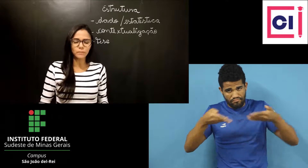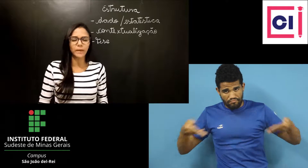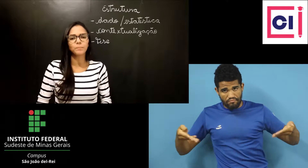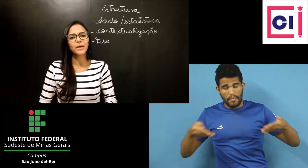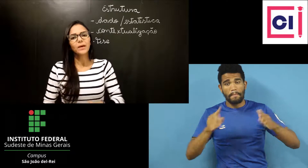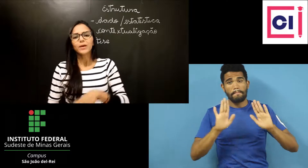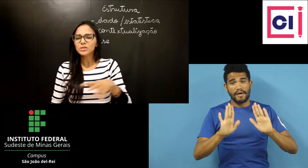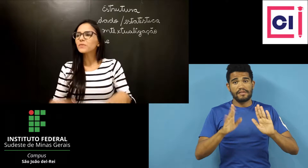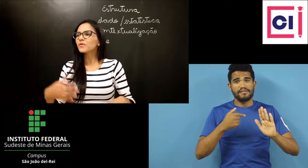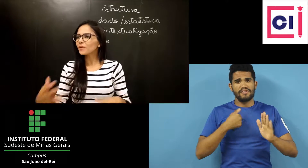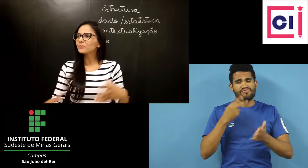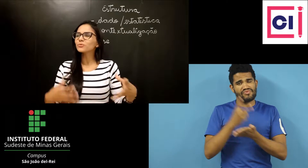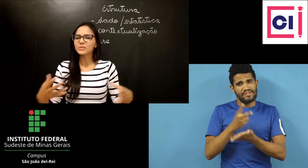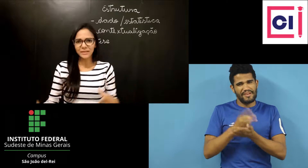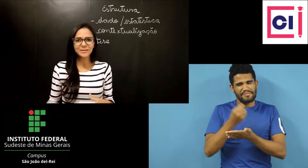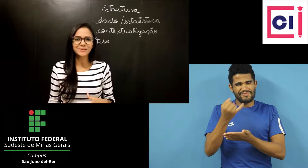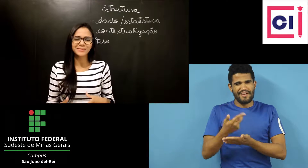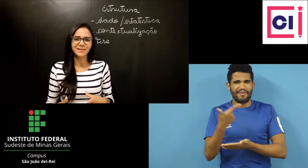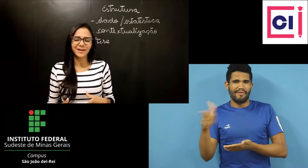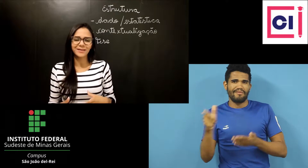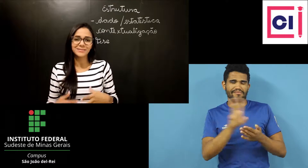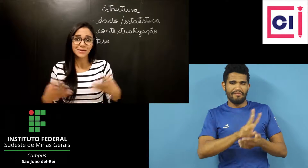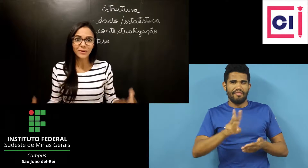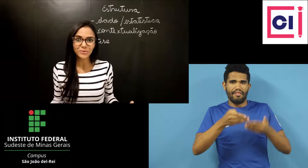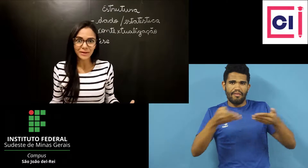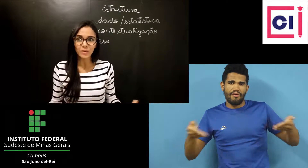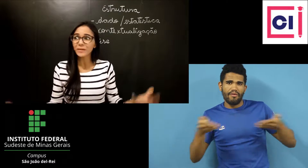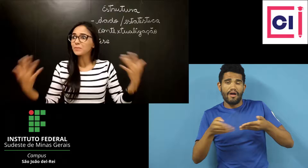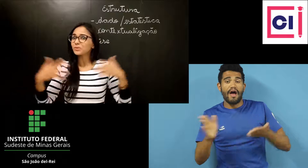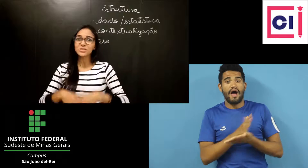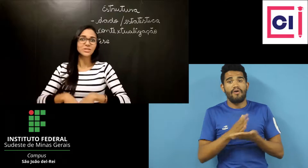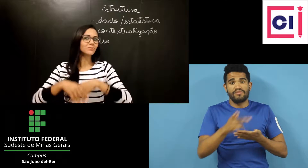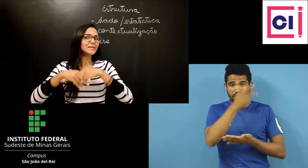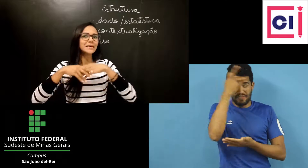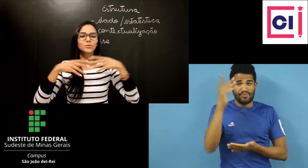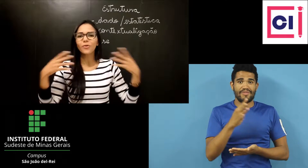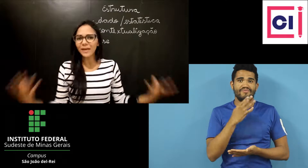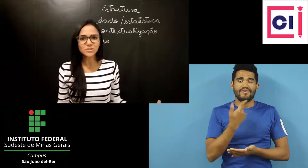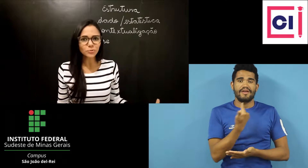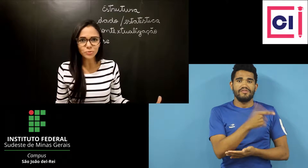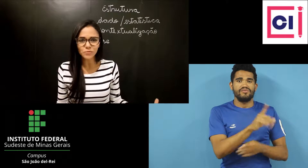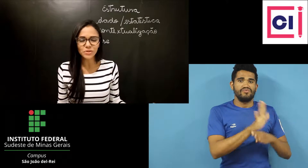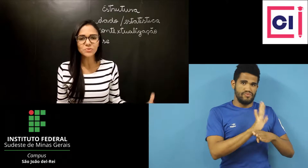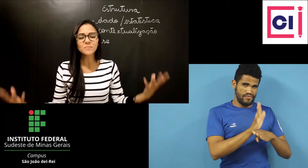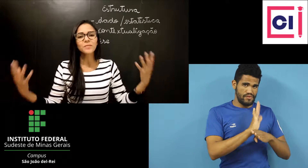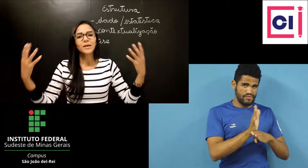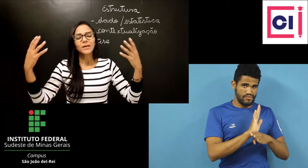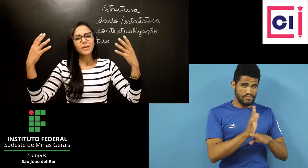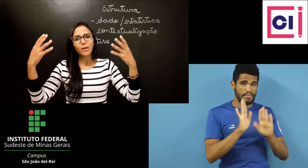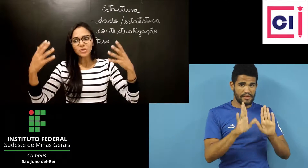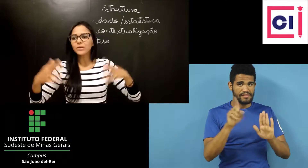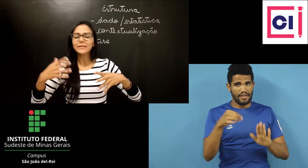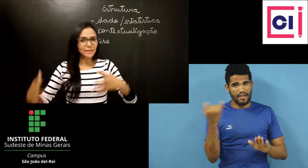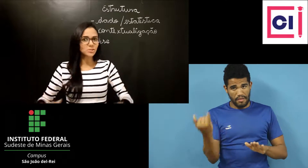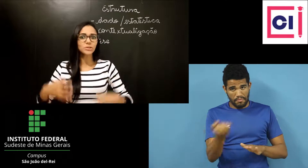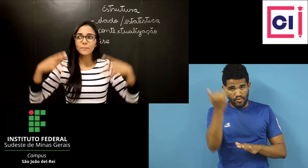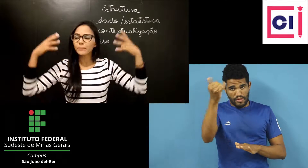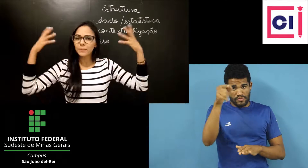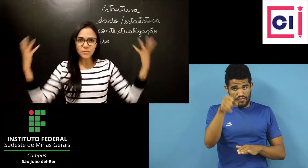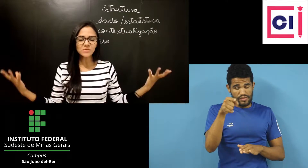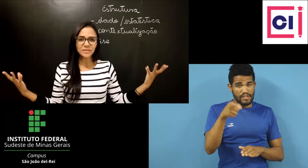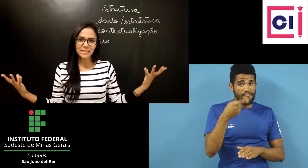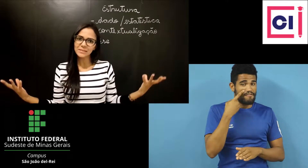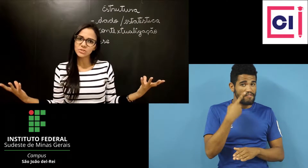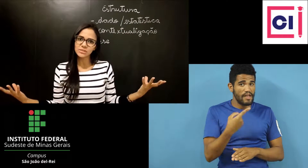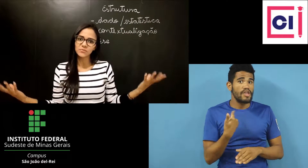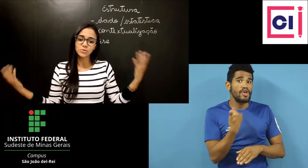embaixo também. Eu sempre fico falando dos links que já estão aqui no canal, porque tem muita gente que não conhece os outros vídeos. E eu acho que é interessante que